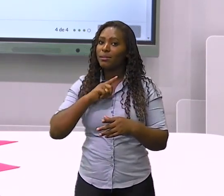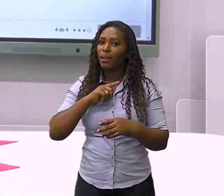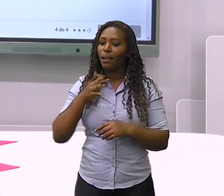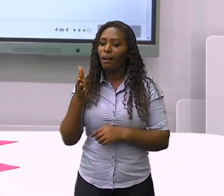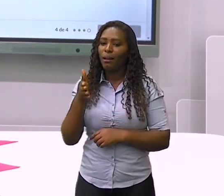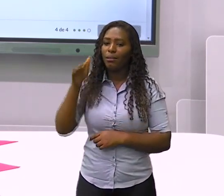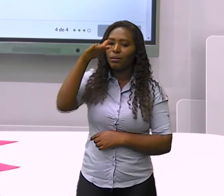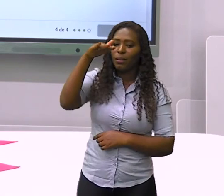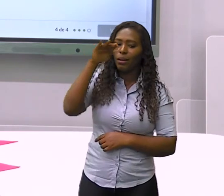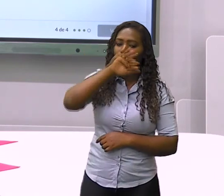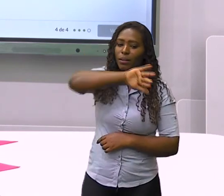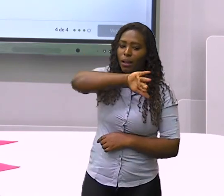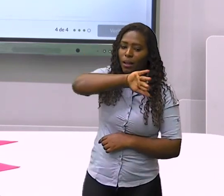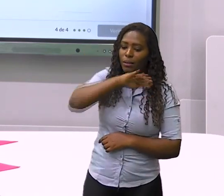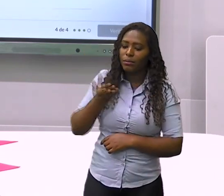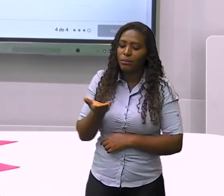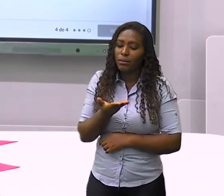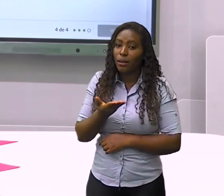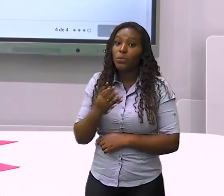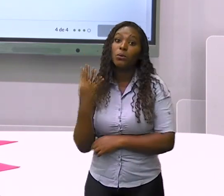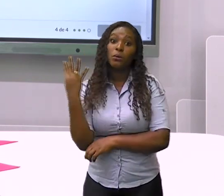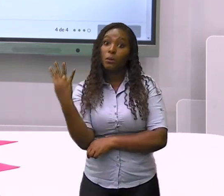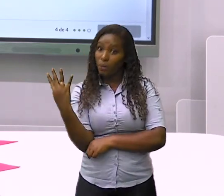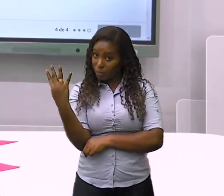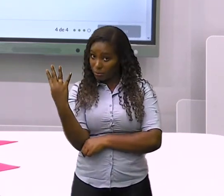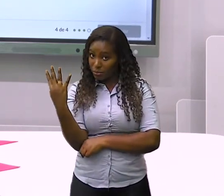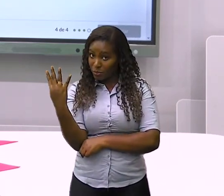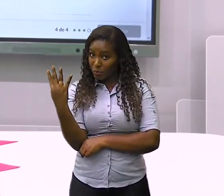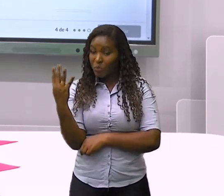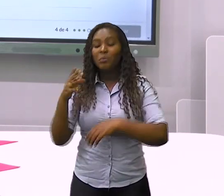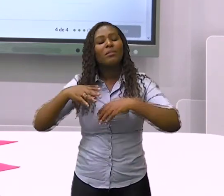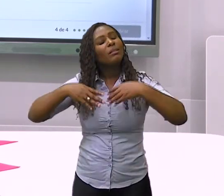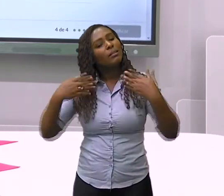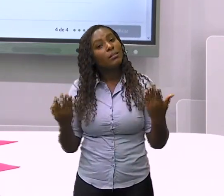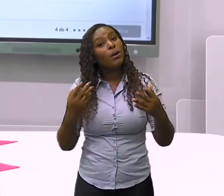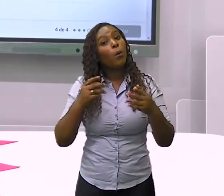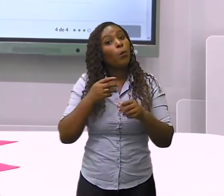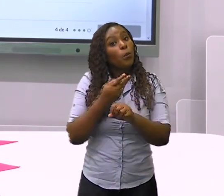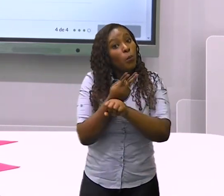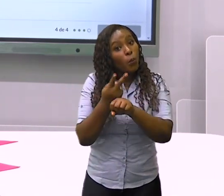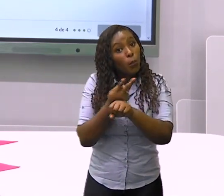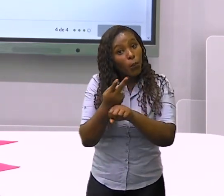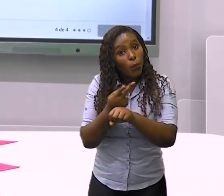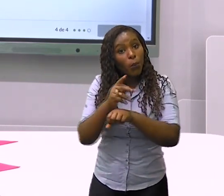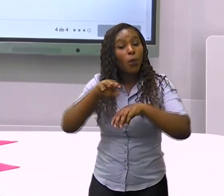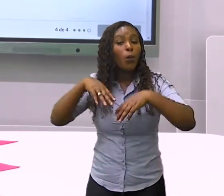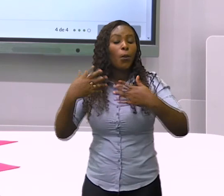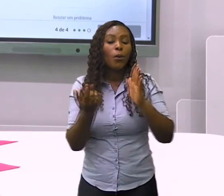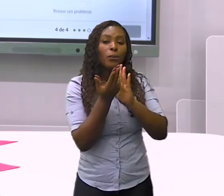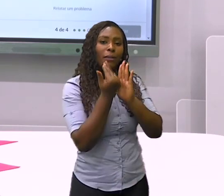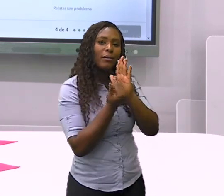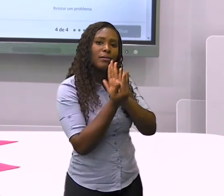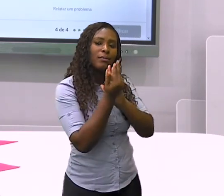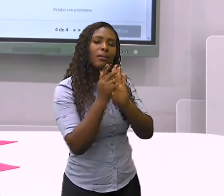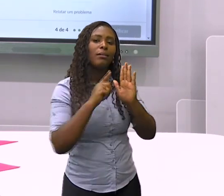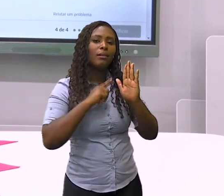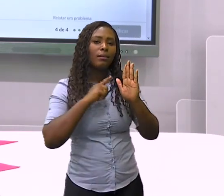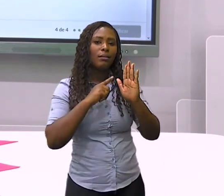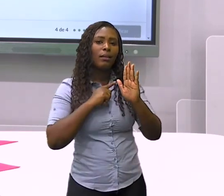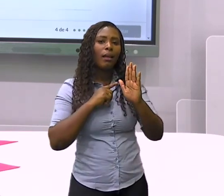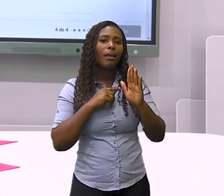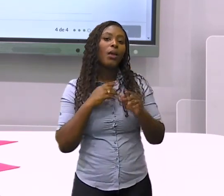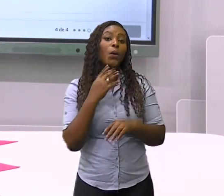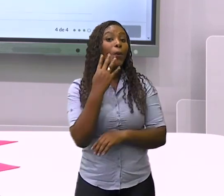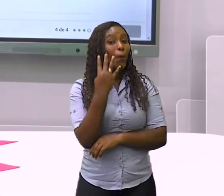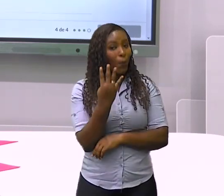4 lados, foi a dica, então eu vou procurar qual a imagem, qual a figura que tem 4 lados. Eu vou começar aqui, ó,